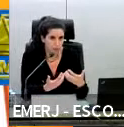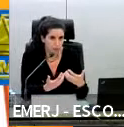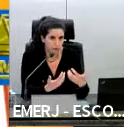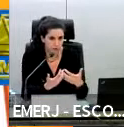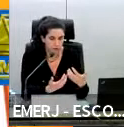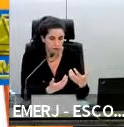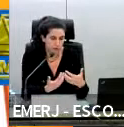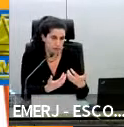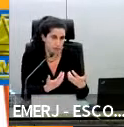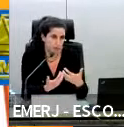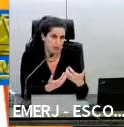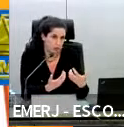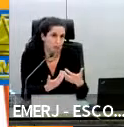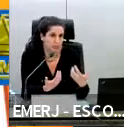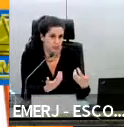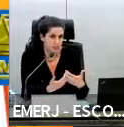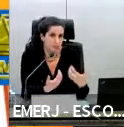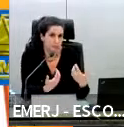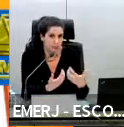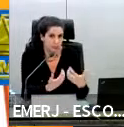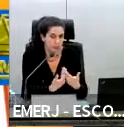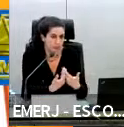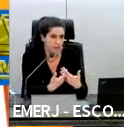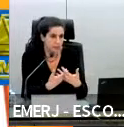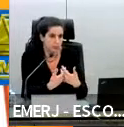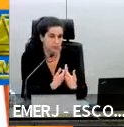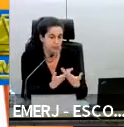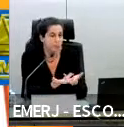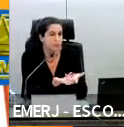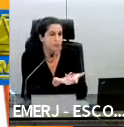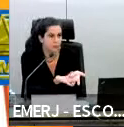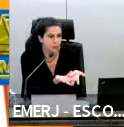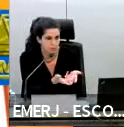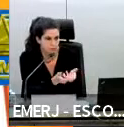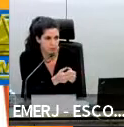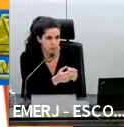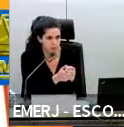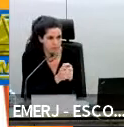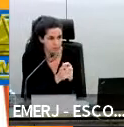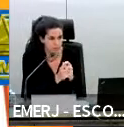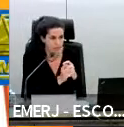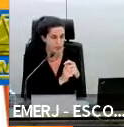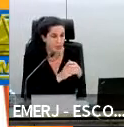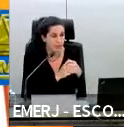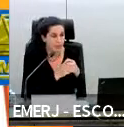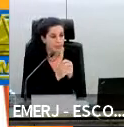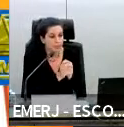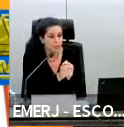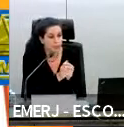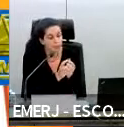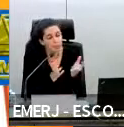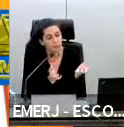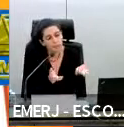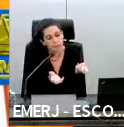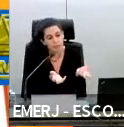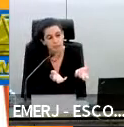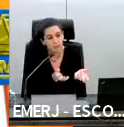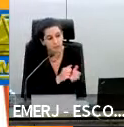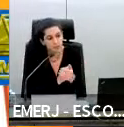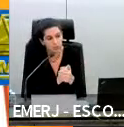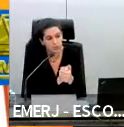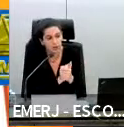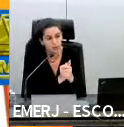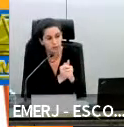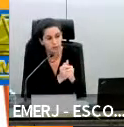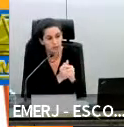houve a contradição está justamente numa diminuição do acesso à justiça para essas mulheres. Então, a gente veio com essa